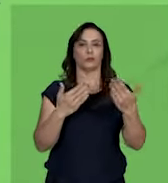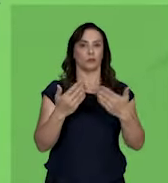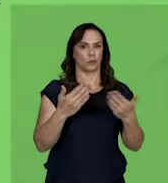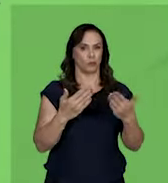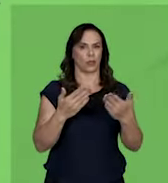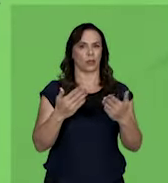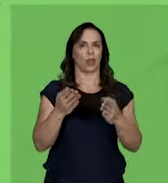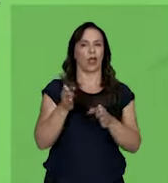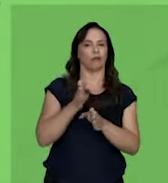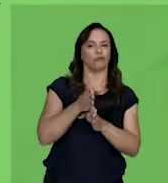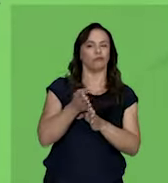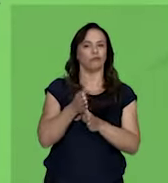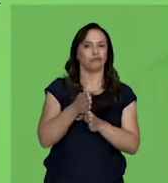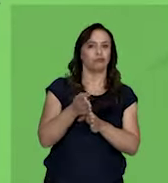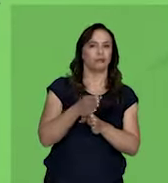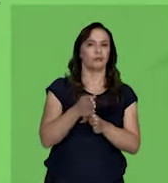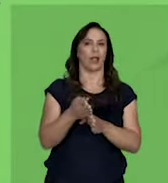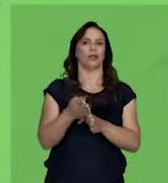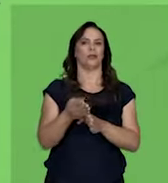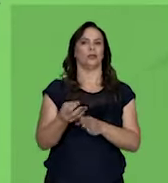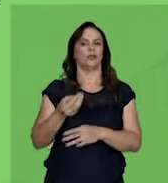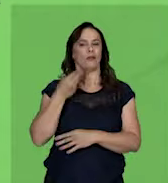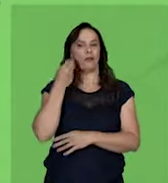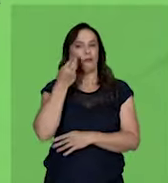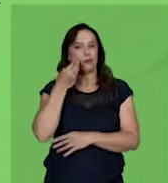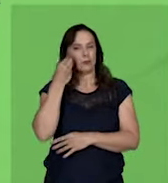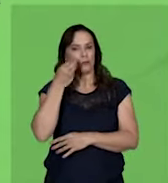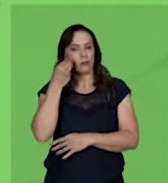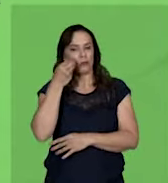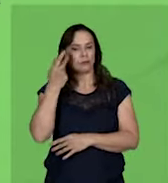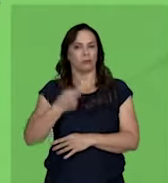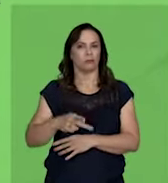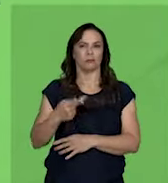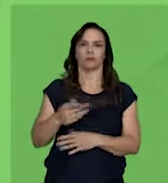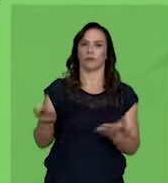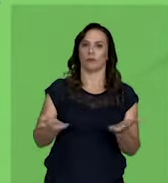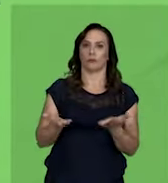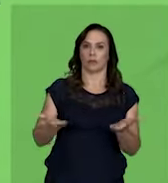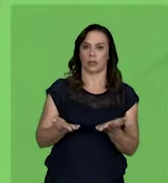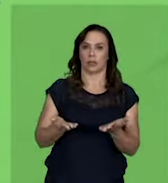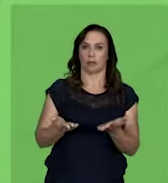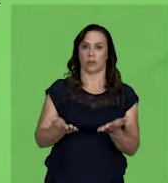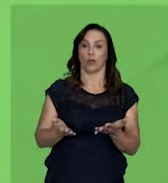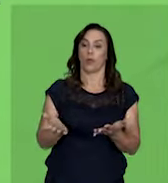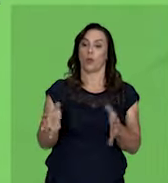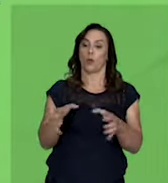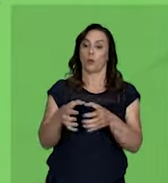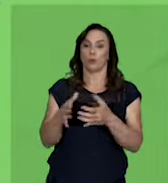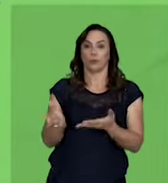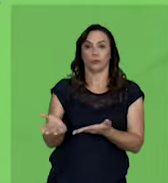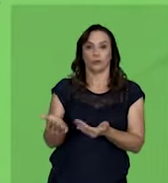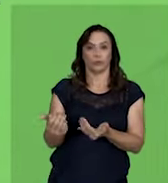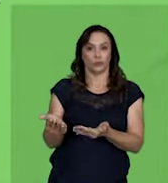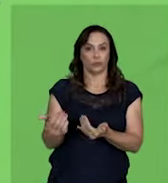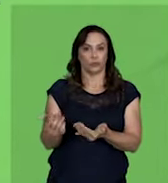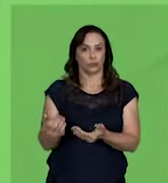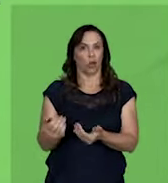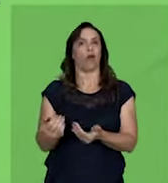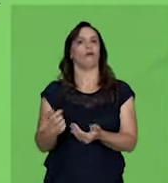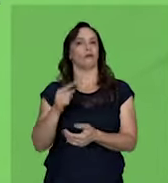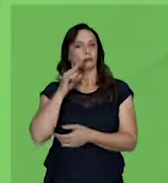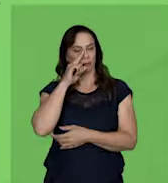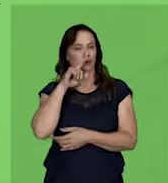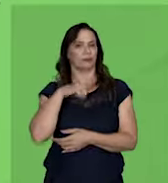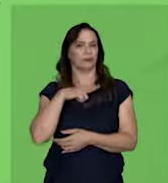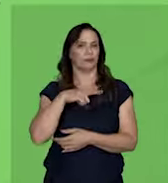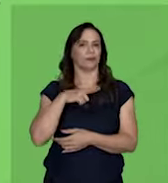aos desafios contemporâneos aos quais as juventudes estão expostas, considerando os aspectos